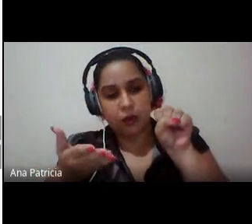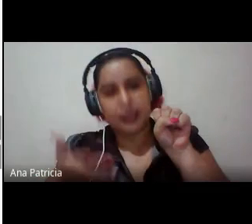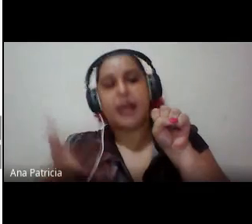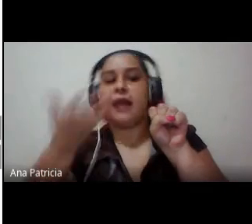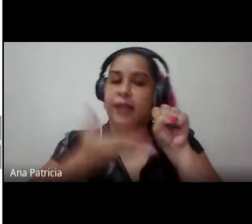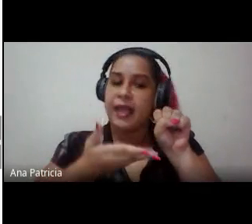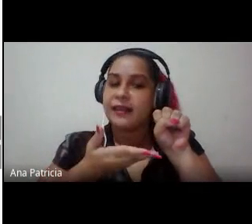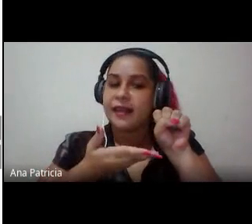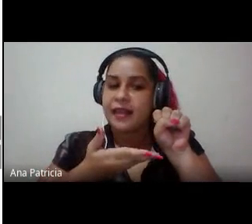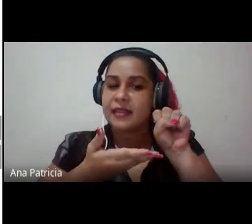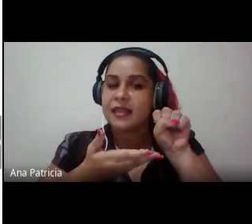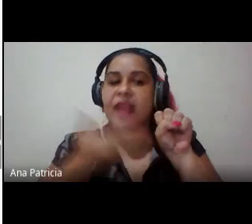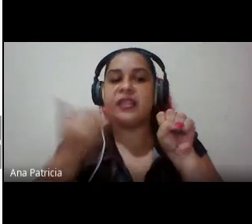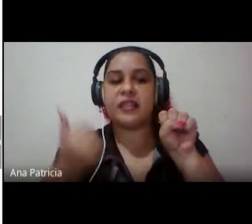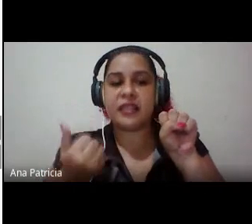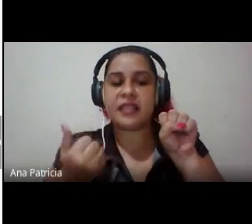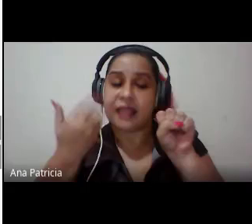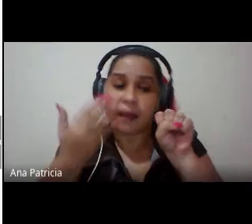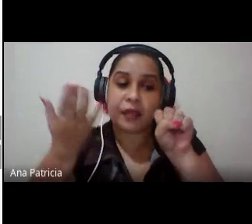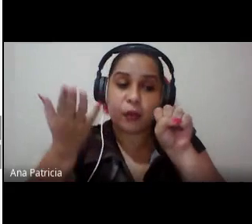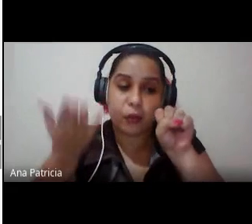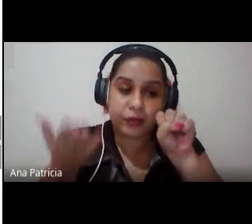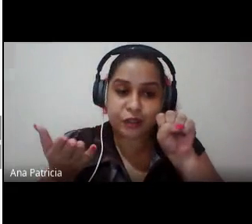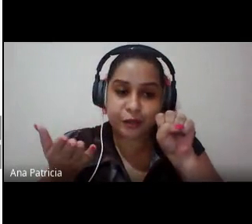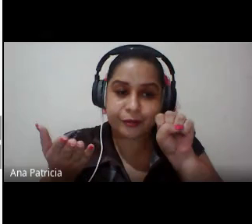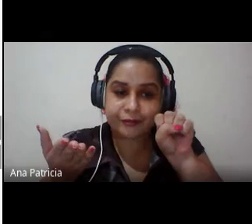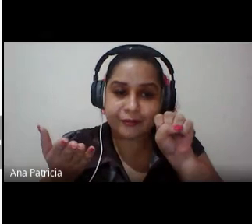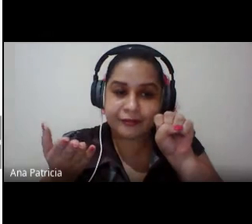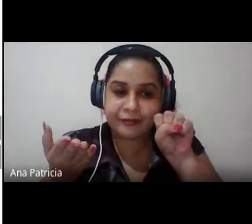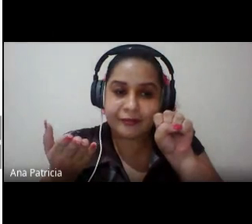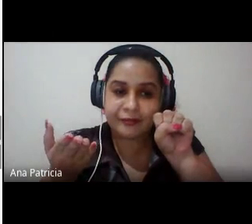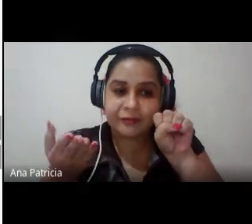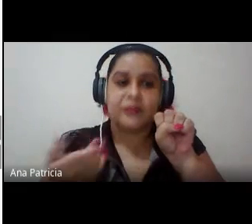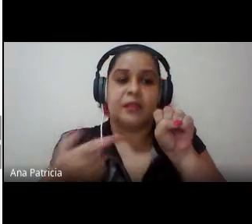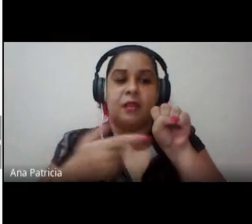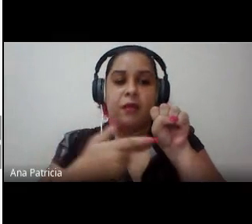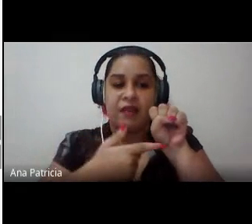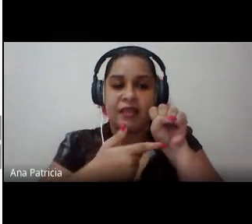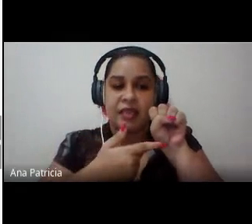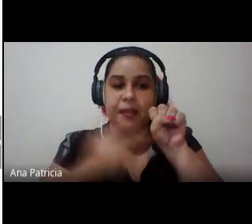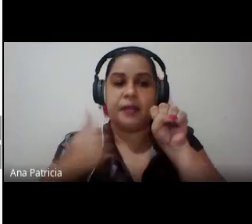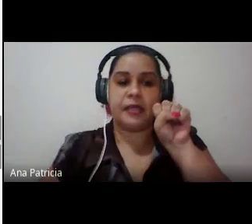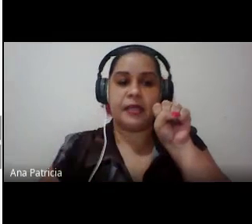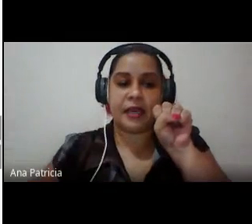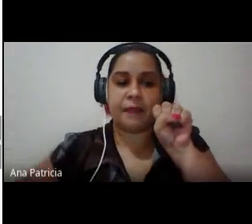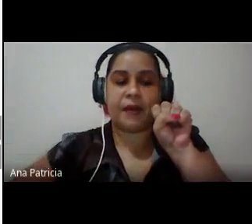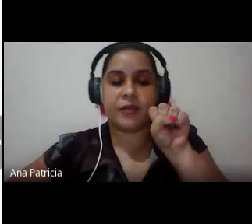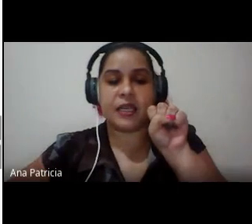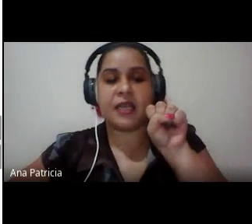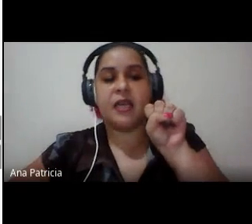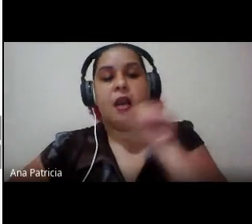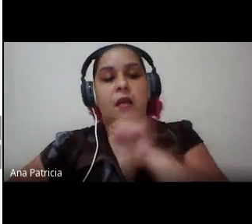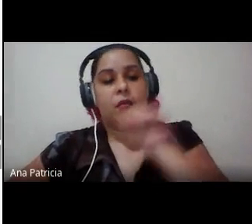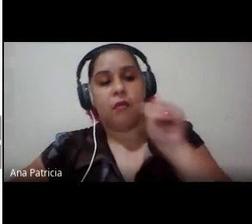nome dela, é a letra S. A gente diz assim, depende do contexto. Então, ela vai sempre dizer para